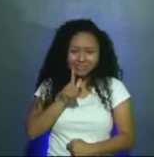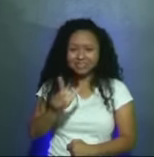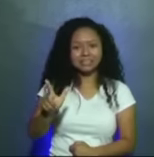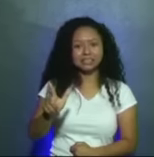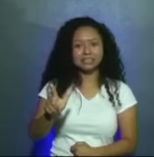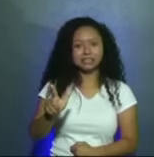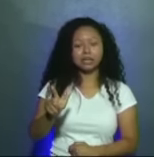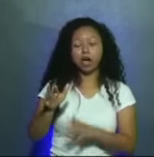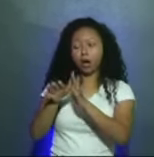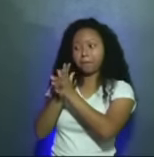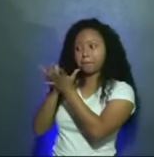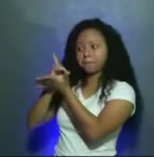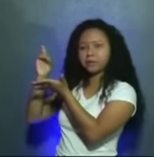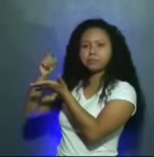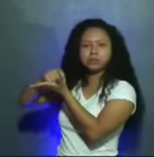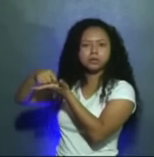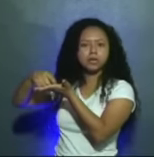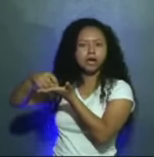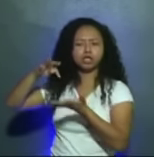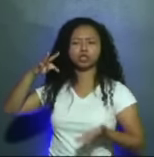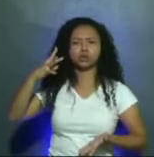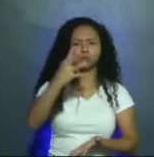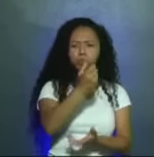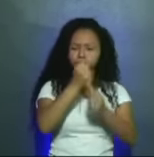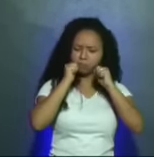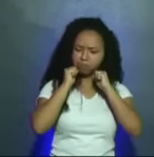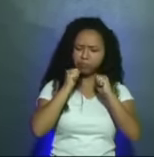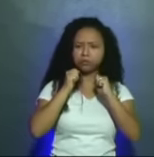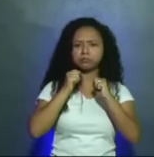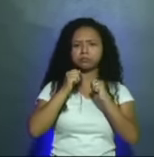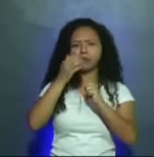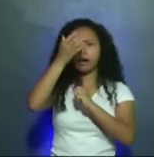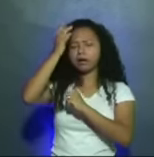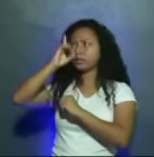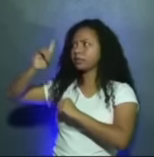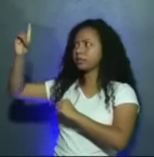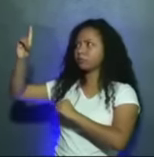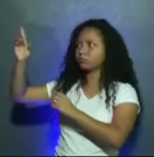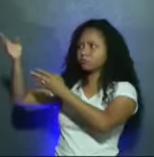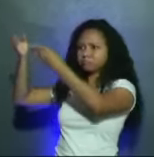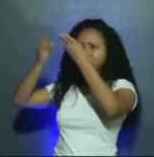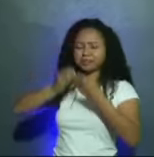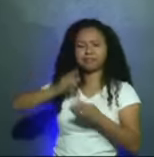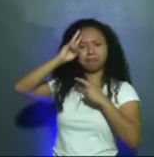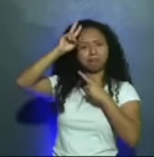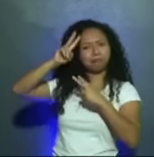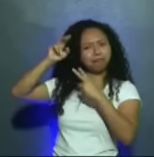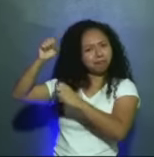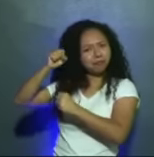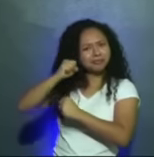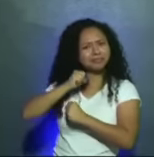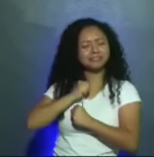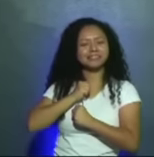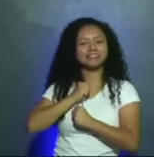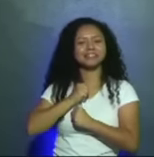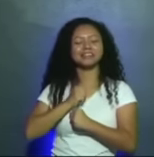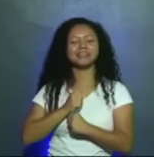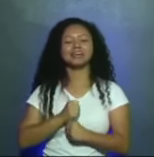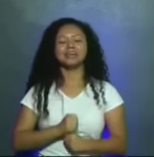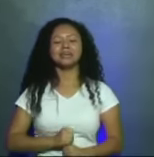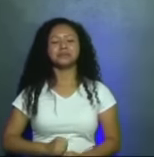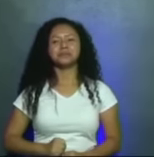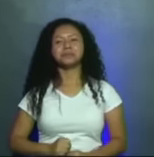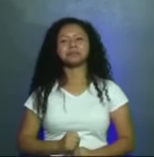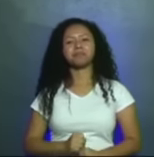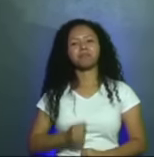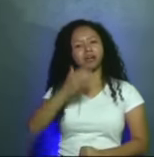diz, tudo posso naquele que me fortalece, aleluia, tudo posso naquele que me fortalece.